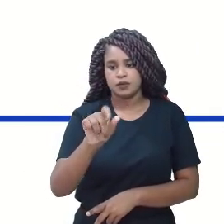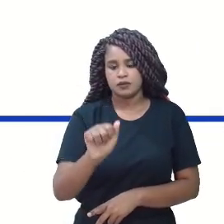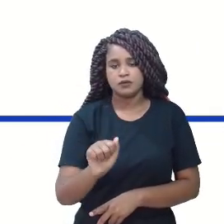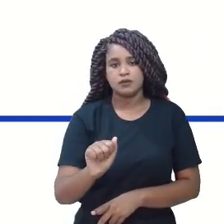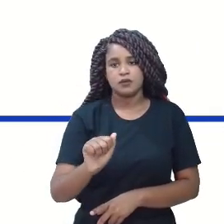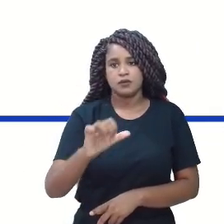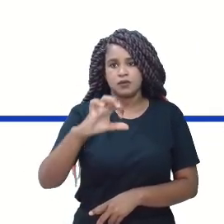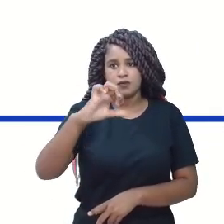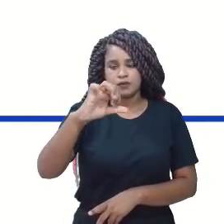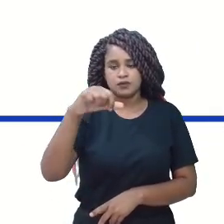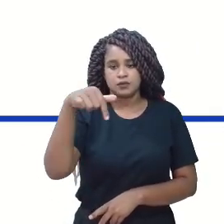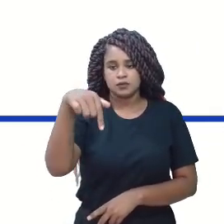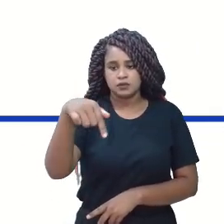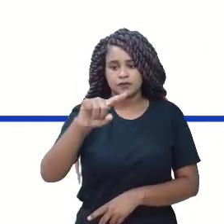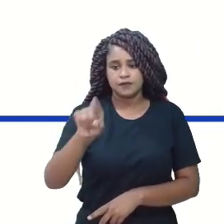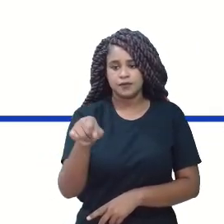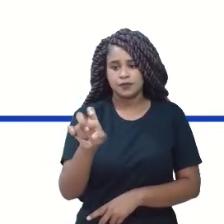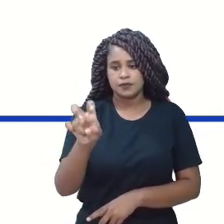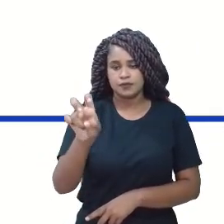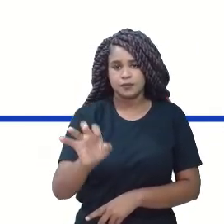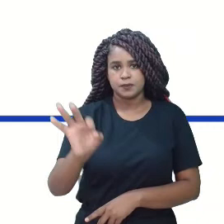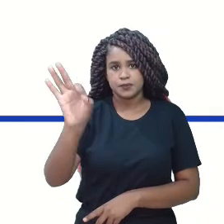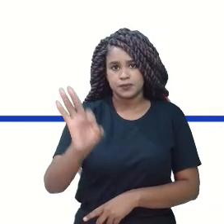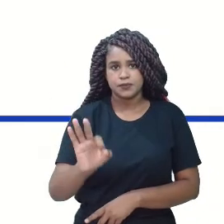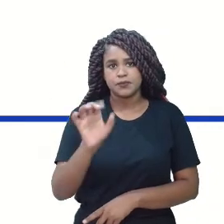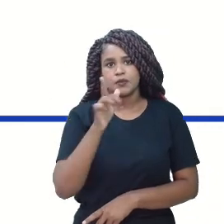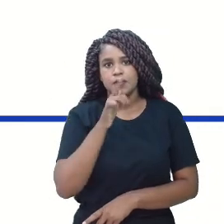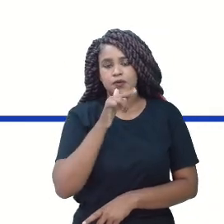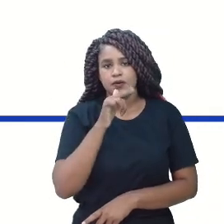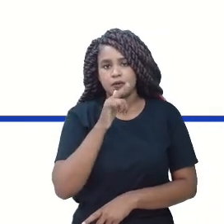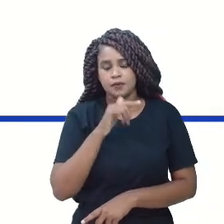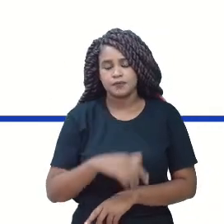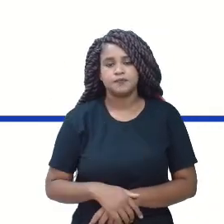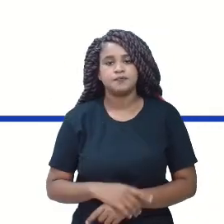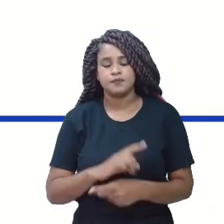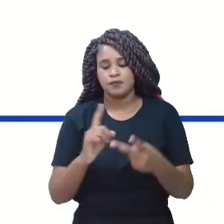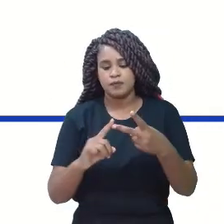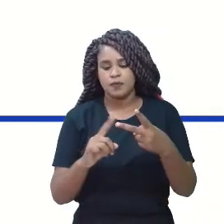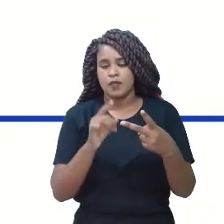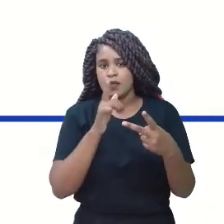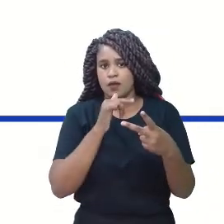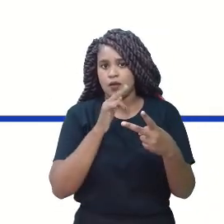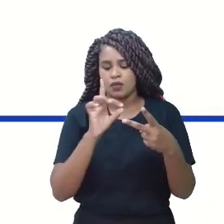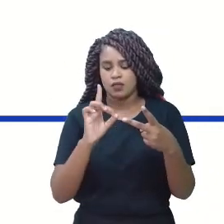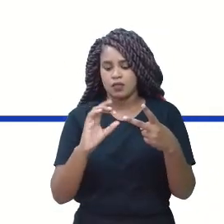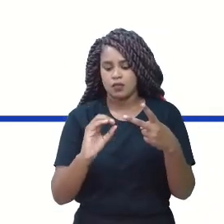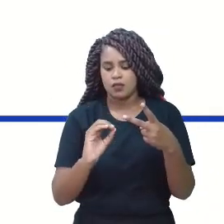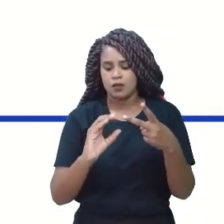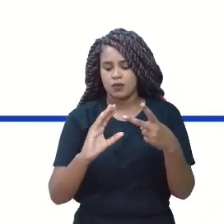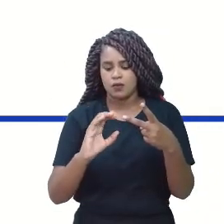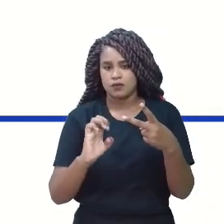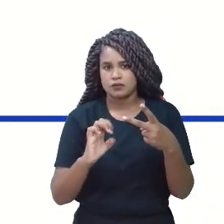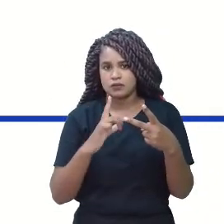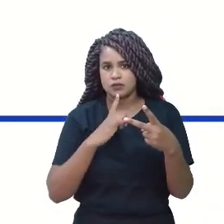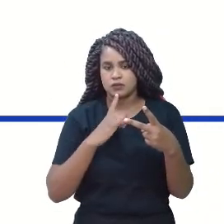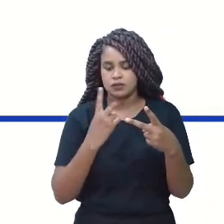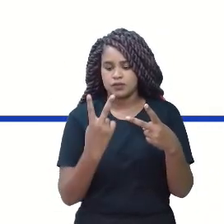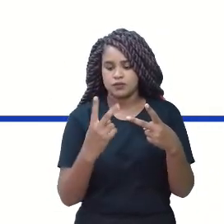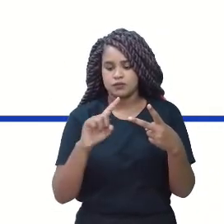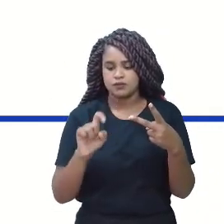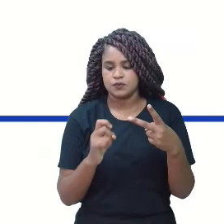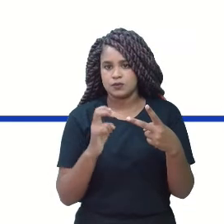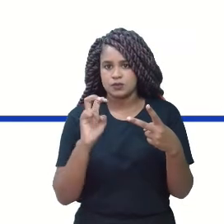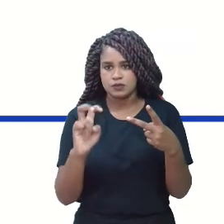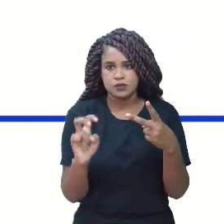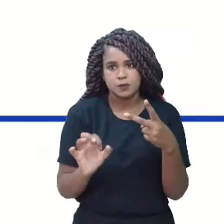97,5% das águas. E de água doce a gente tem 2,5%. Olha como é a distribuição